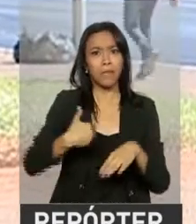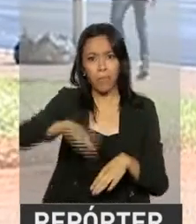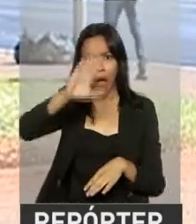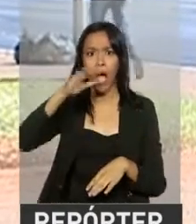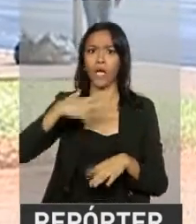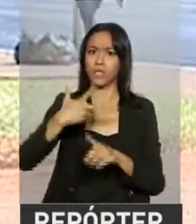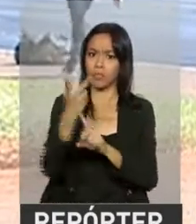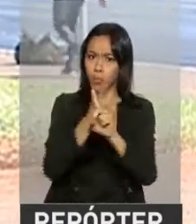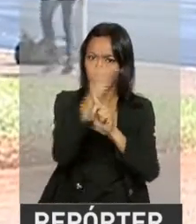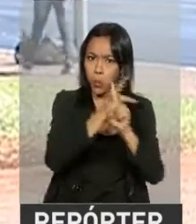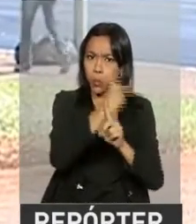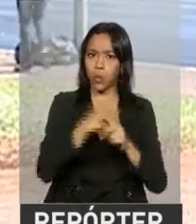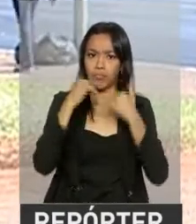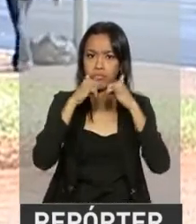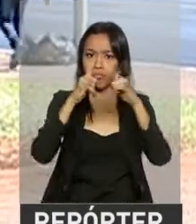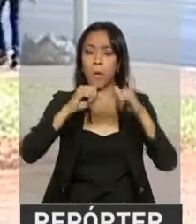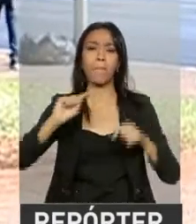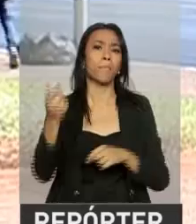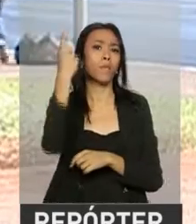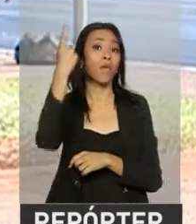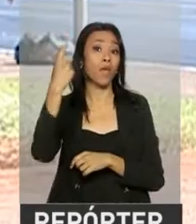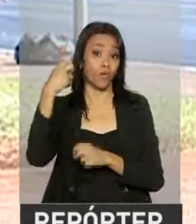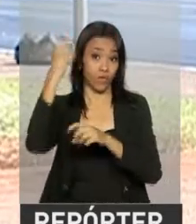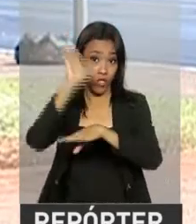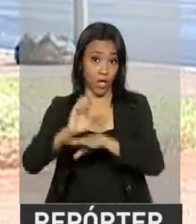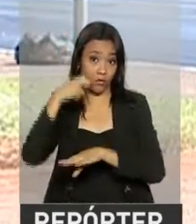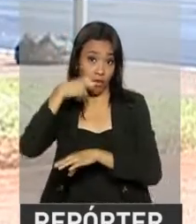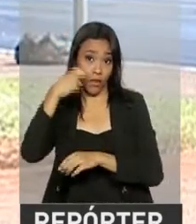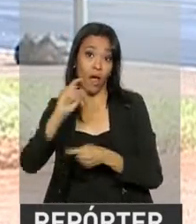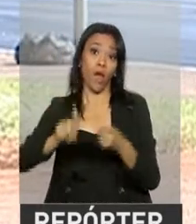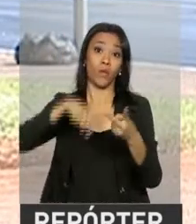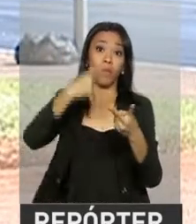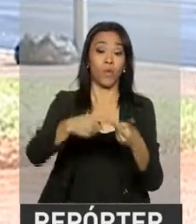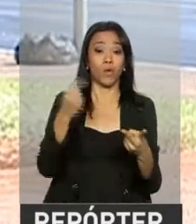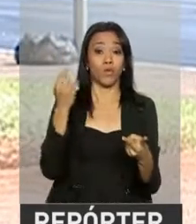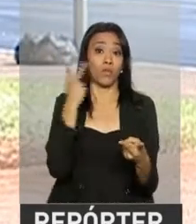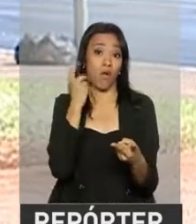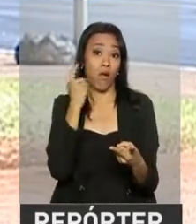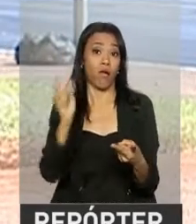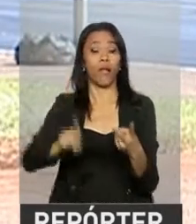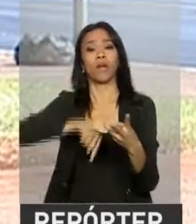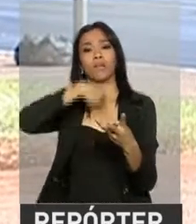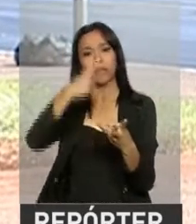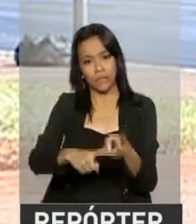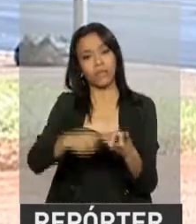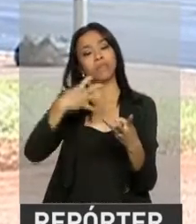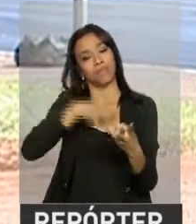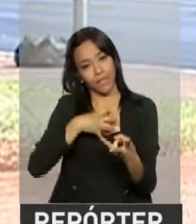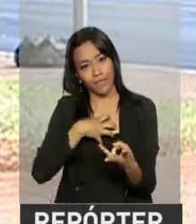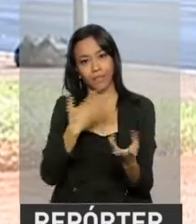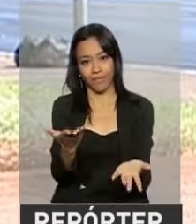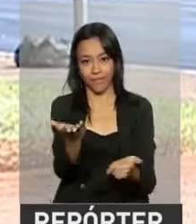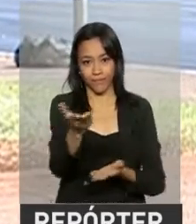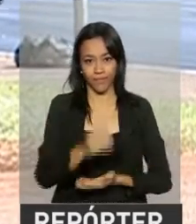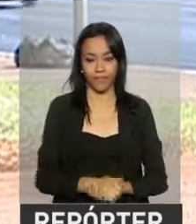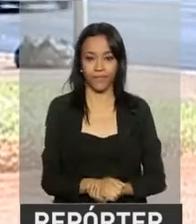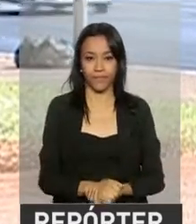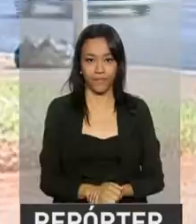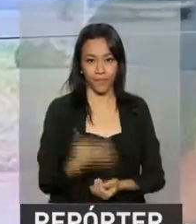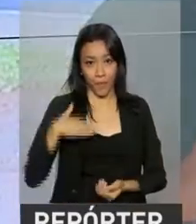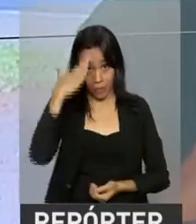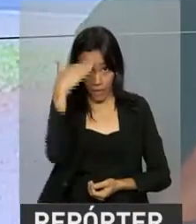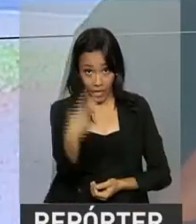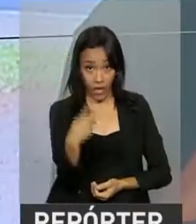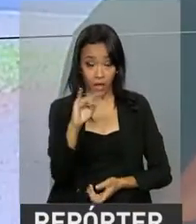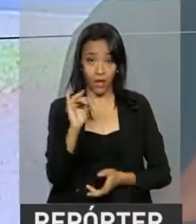eólica no brasil são em primeiro lugar o rio grande do norte logo depois vem o ceará e também a bahia leandro brachola